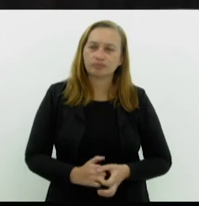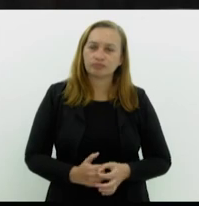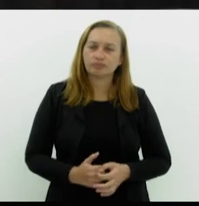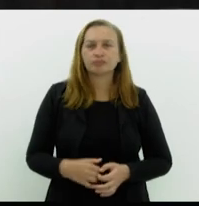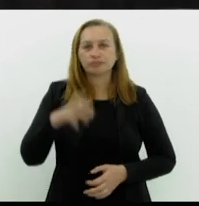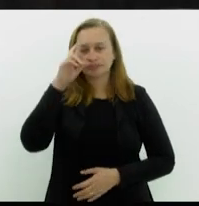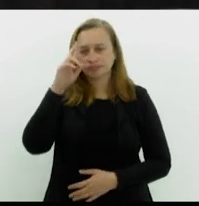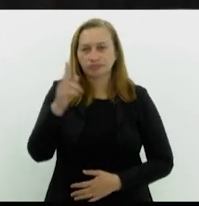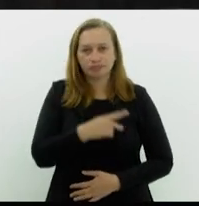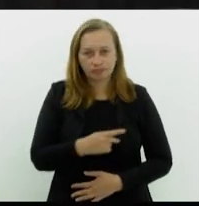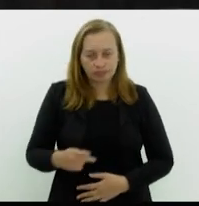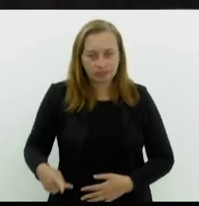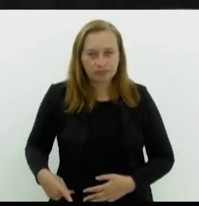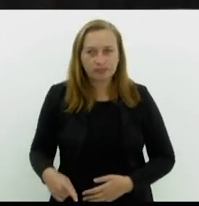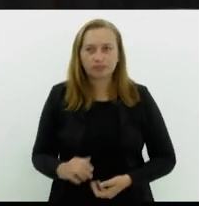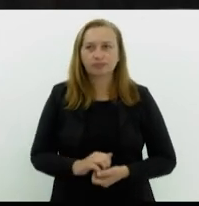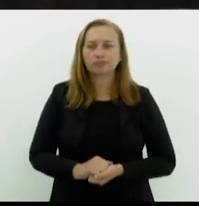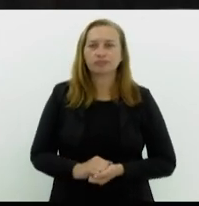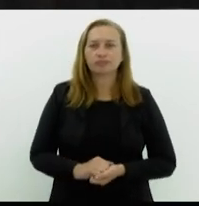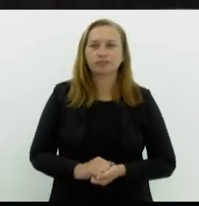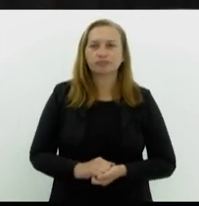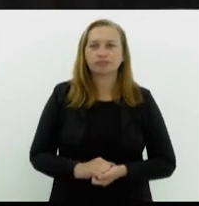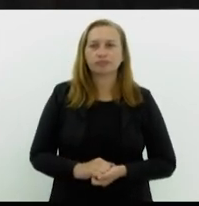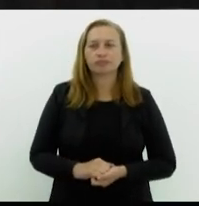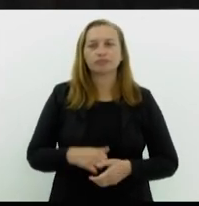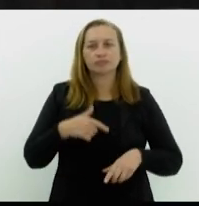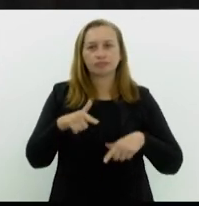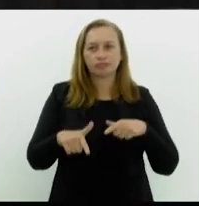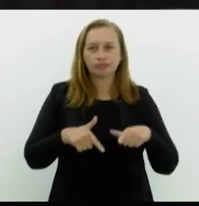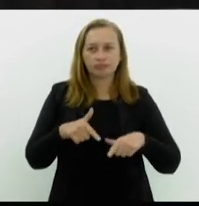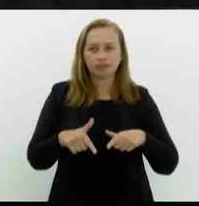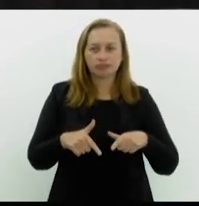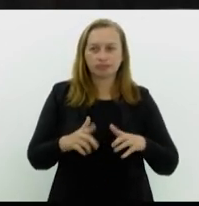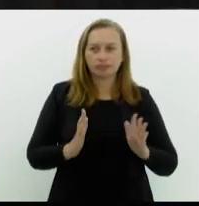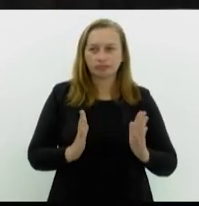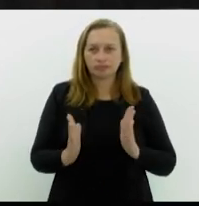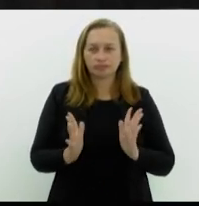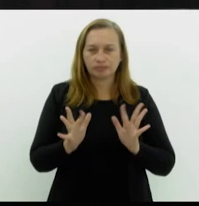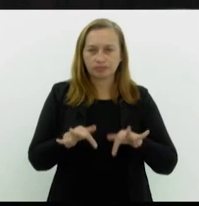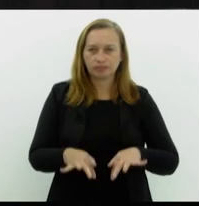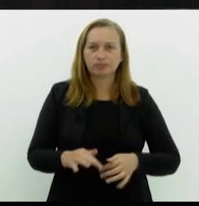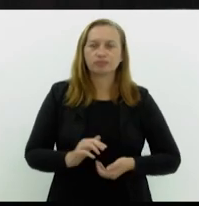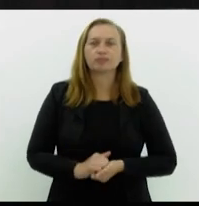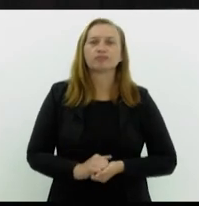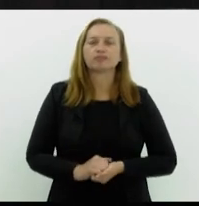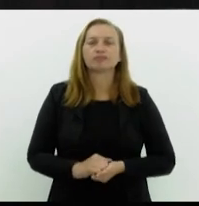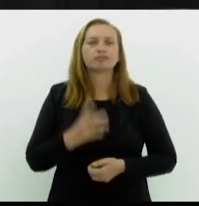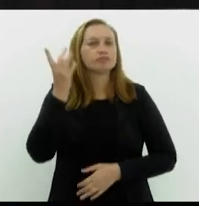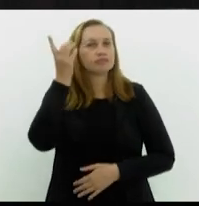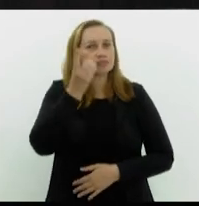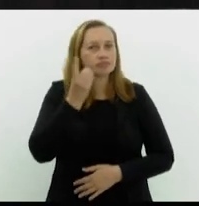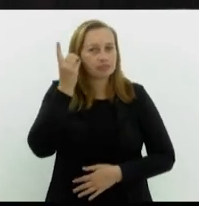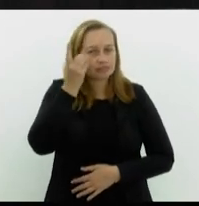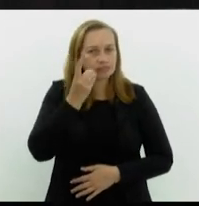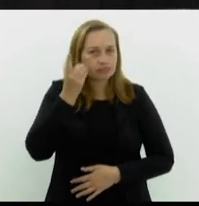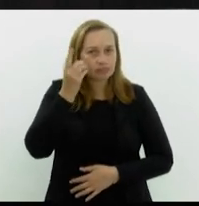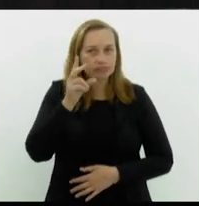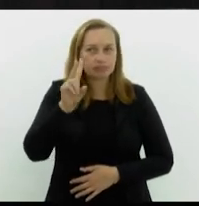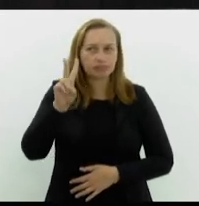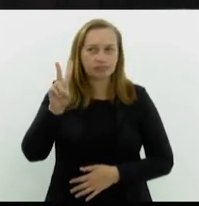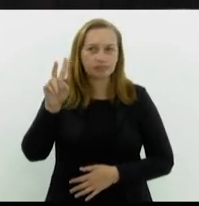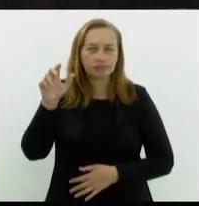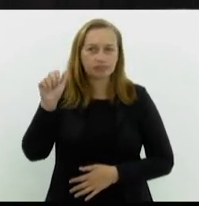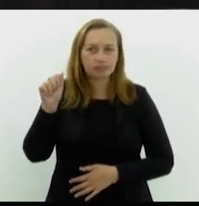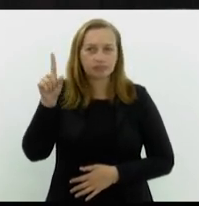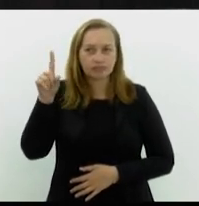Senhor presidente, em exercício do expediente final, deputado Valdo